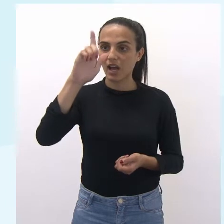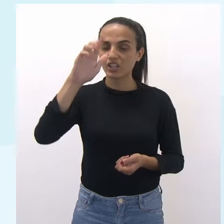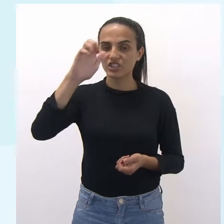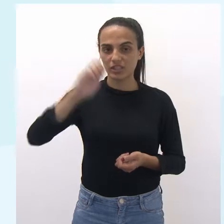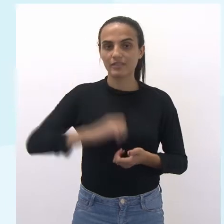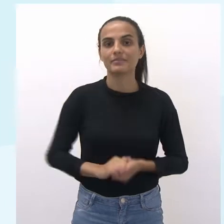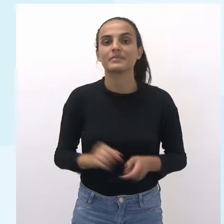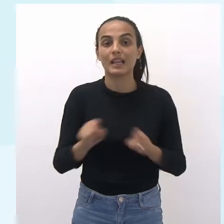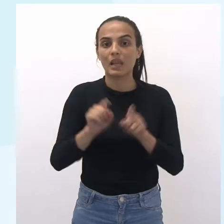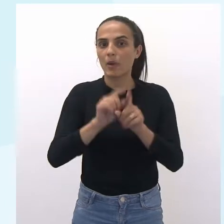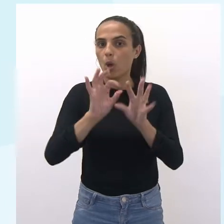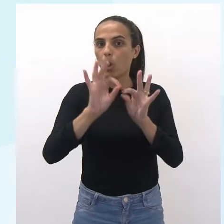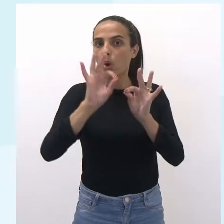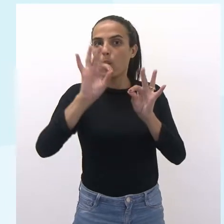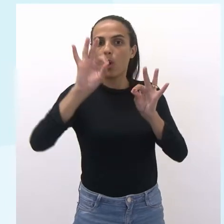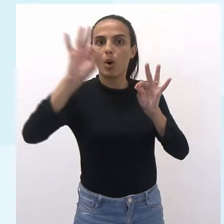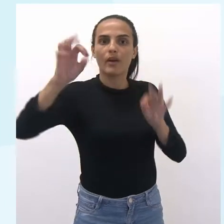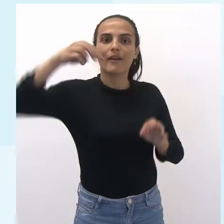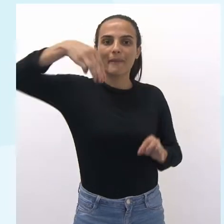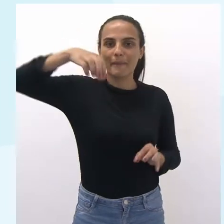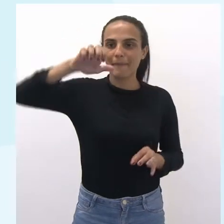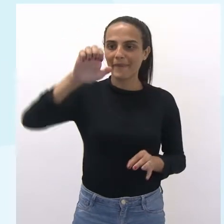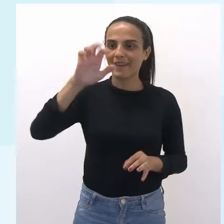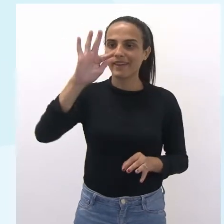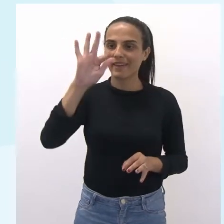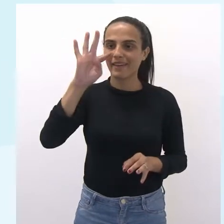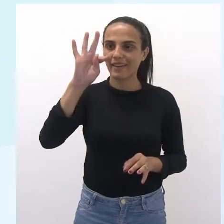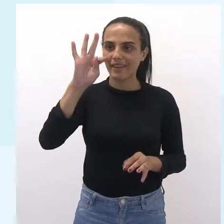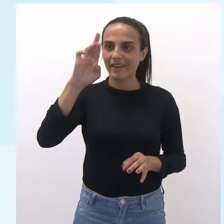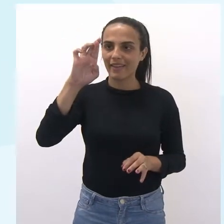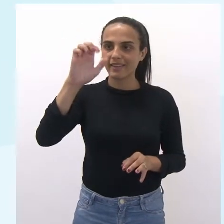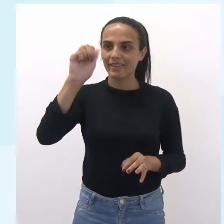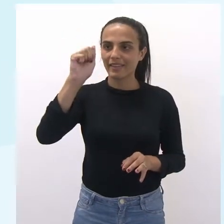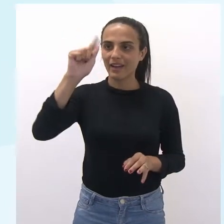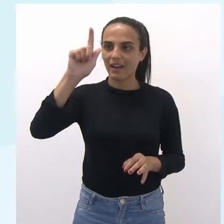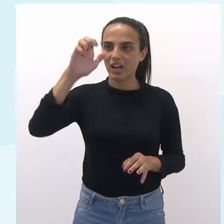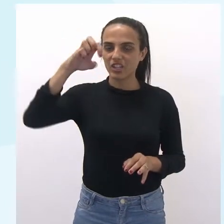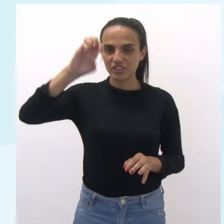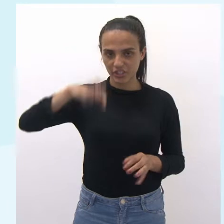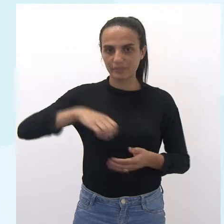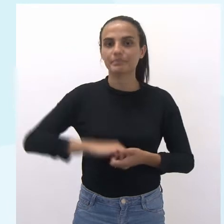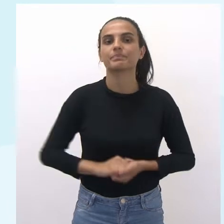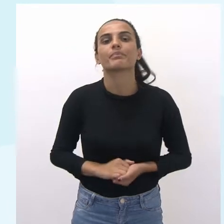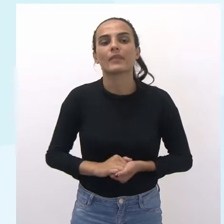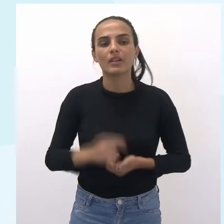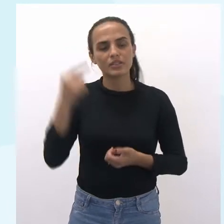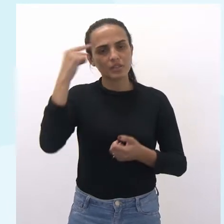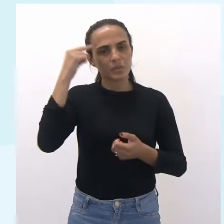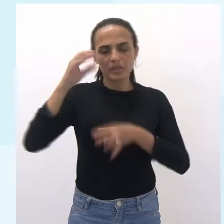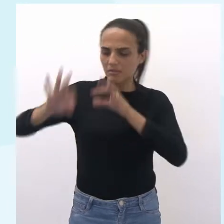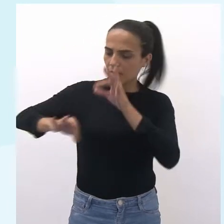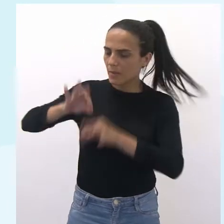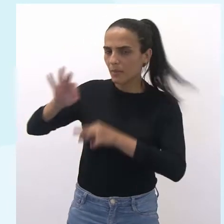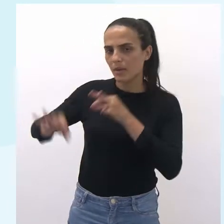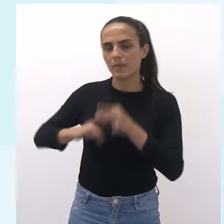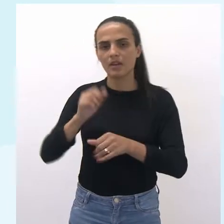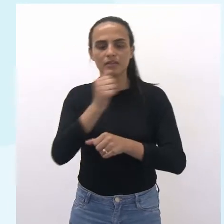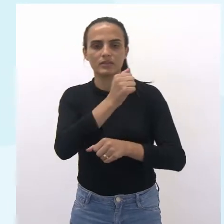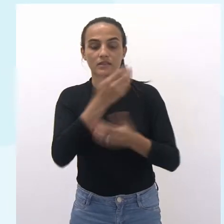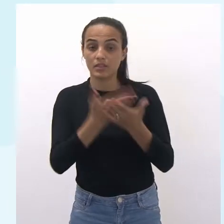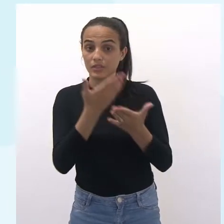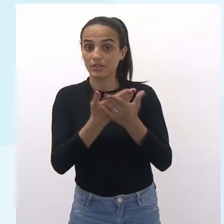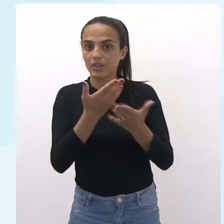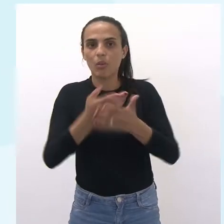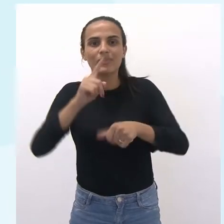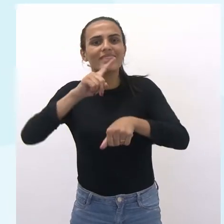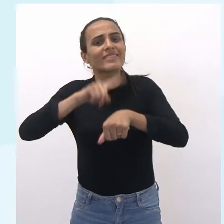longa-metragem está de acordo com o tempo de aula? Quando a gente pensa no plano de aula, também a gente tem que falar do quesito